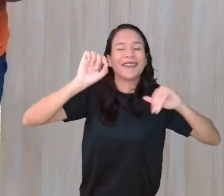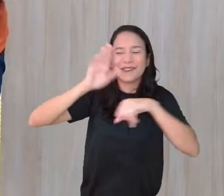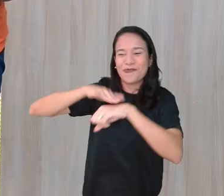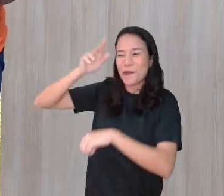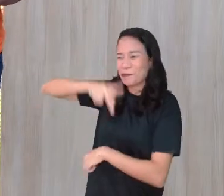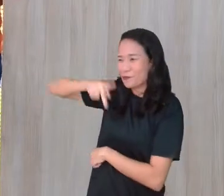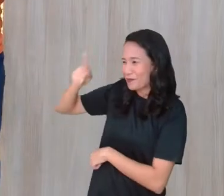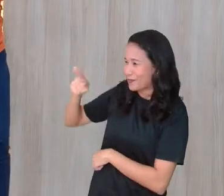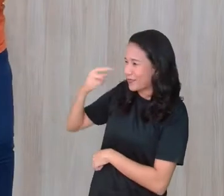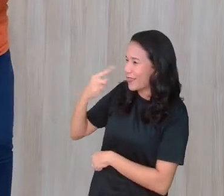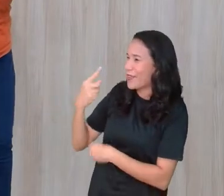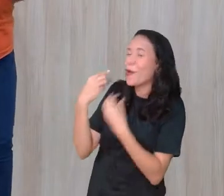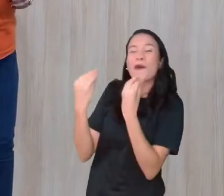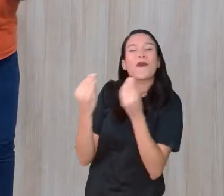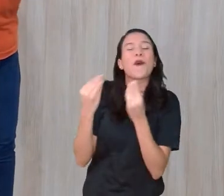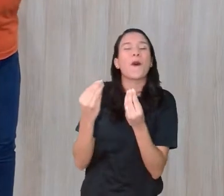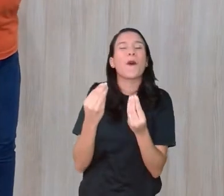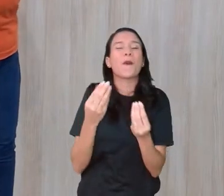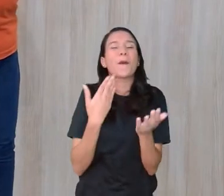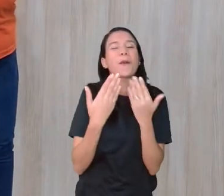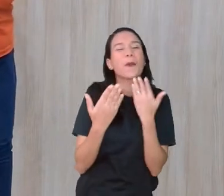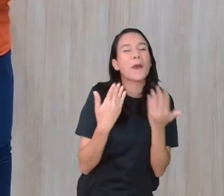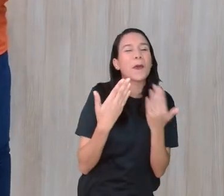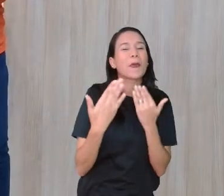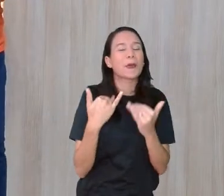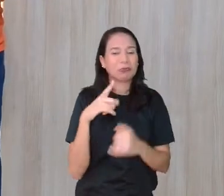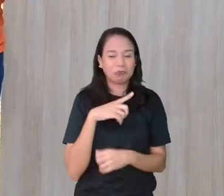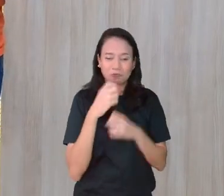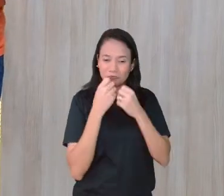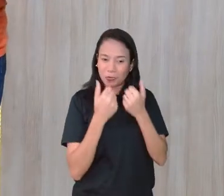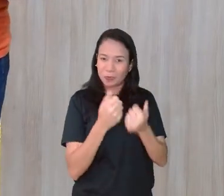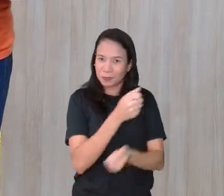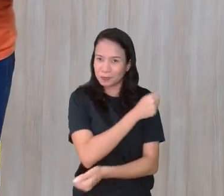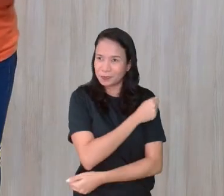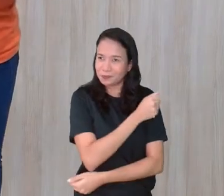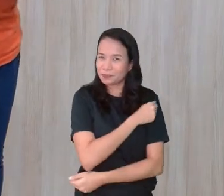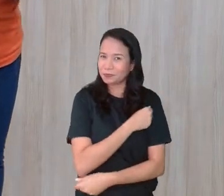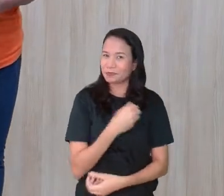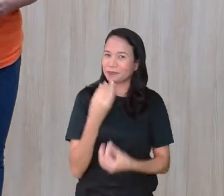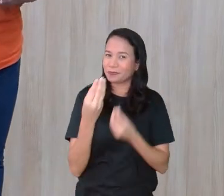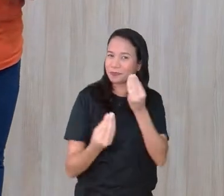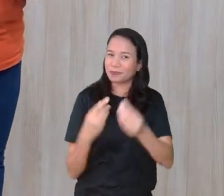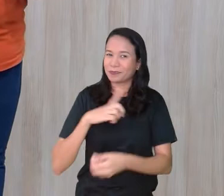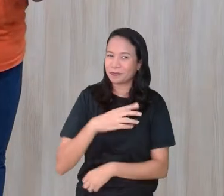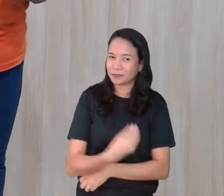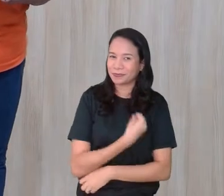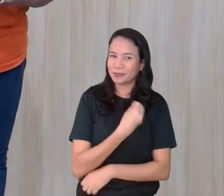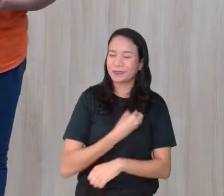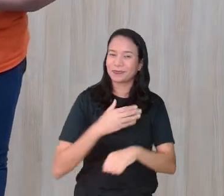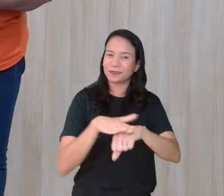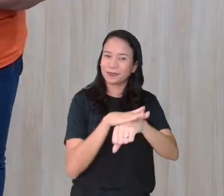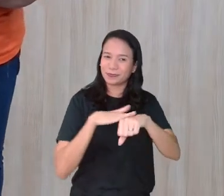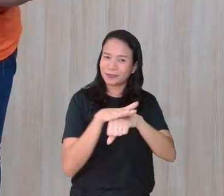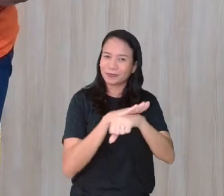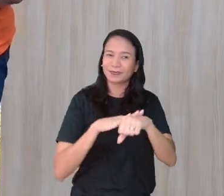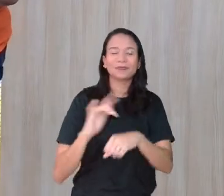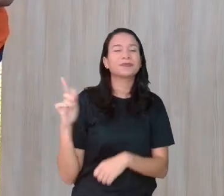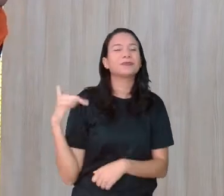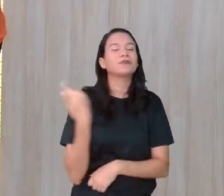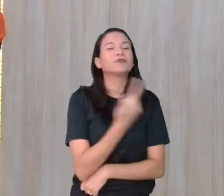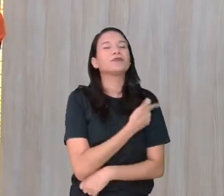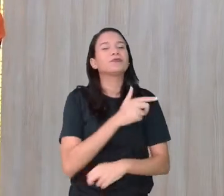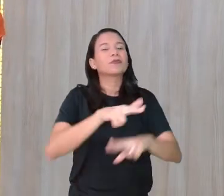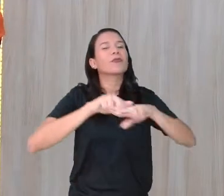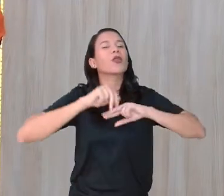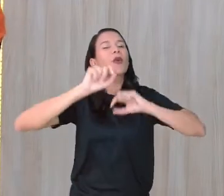Cláudia, como é que está aí nosso chat? Tem alunos? Quem é que já está conversando conosco? Porque,